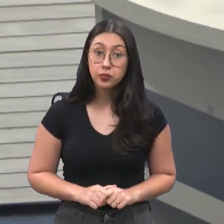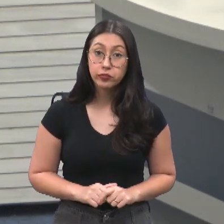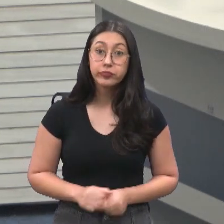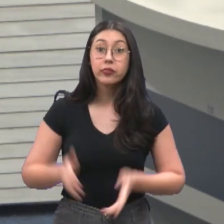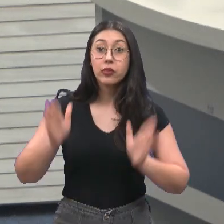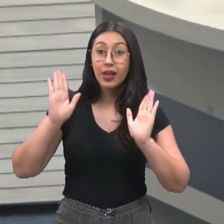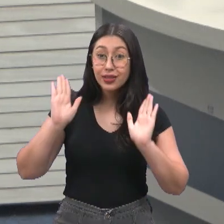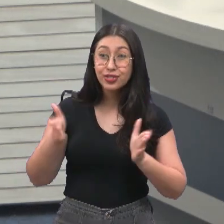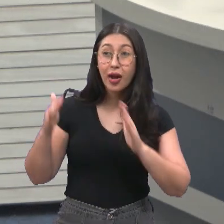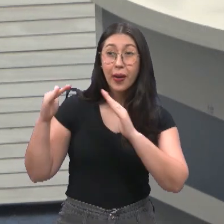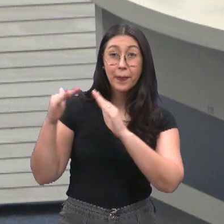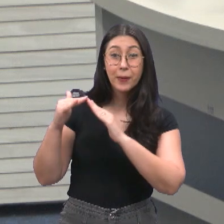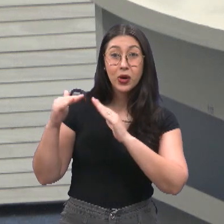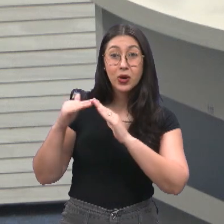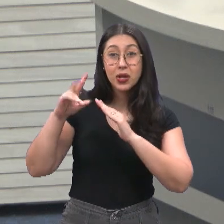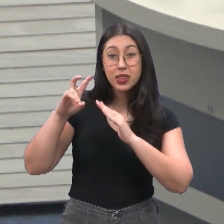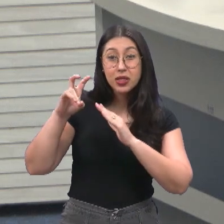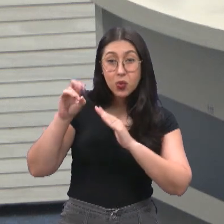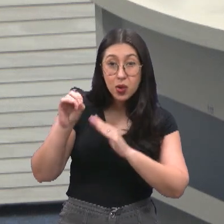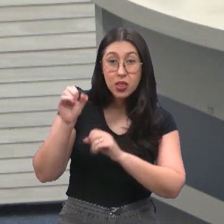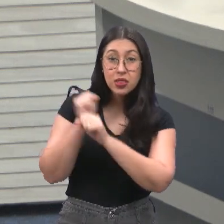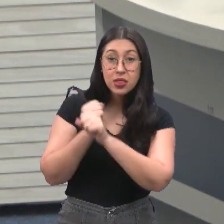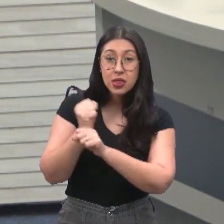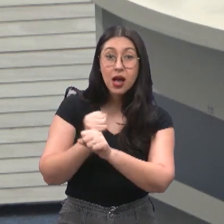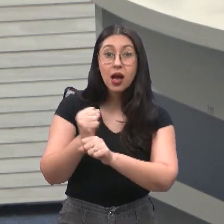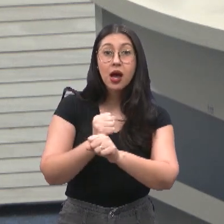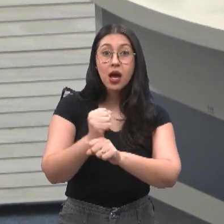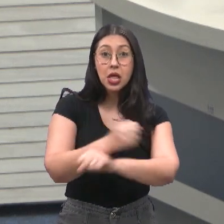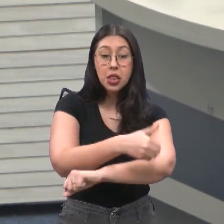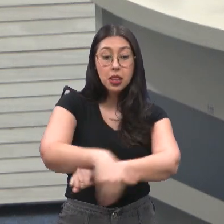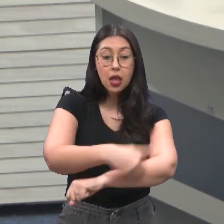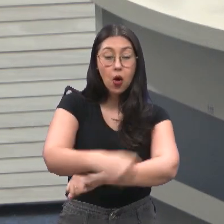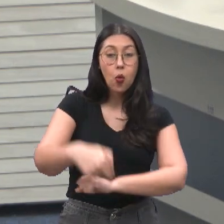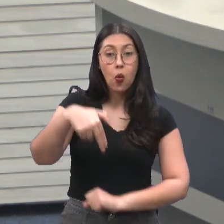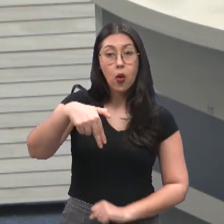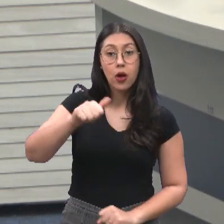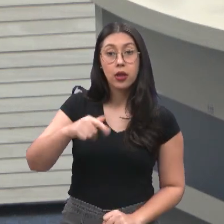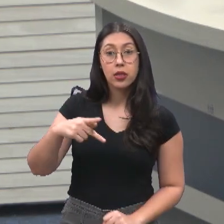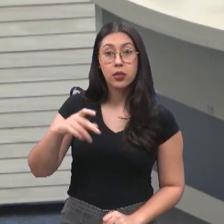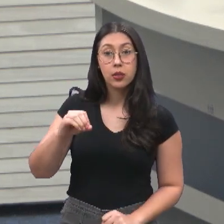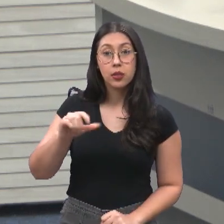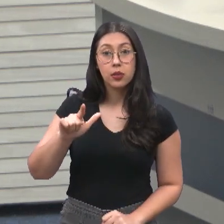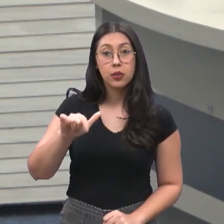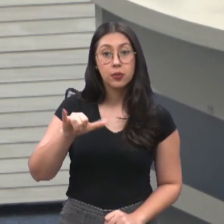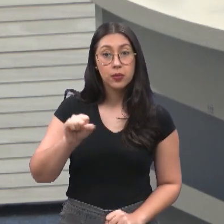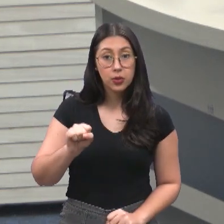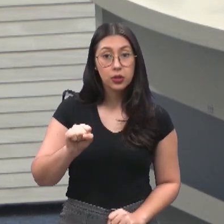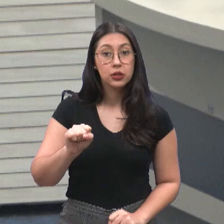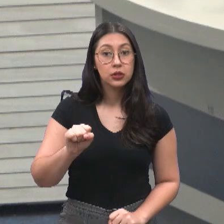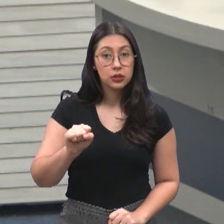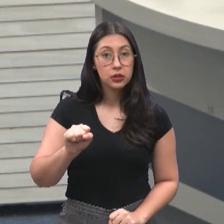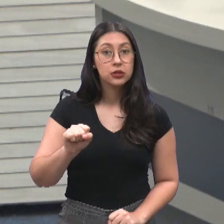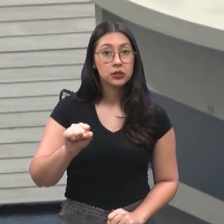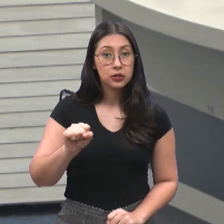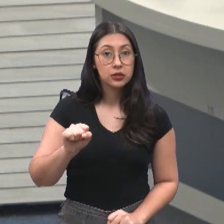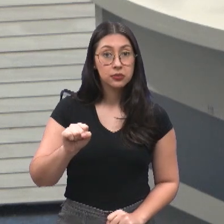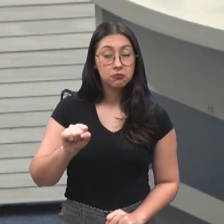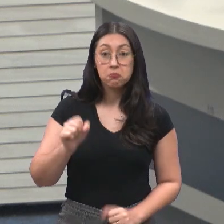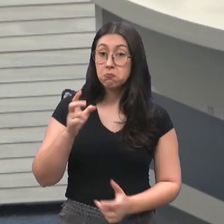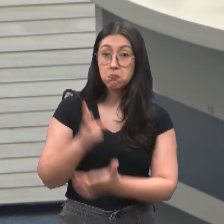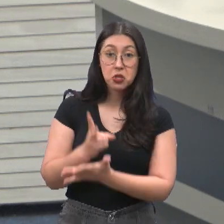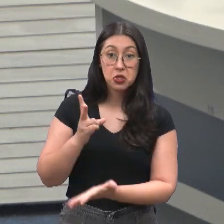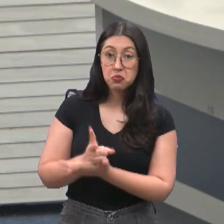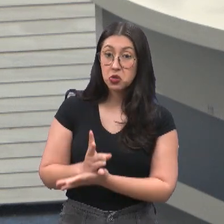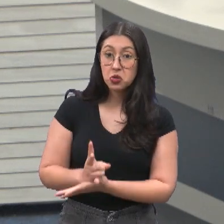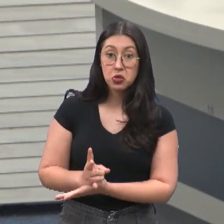50 anos na casa da Rua Nápoles, antes e depois de ser prefeita, mas